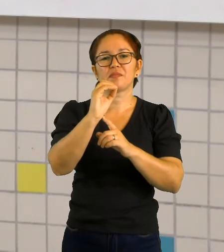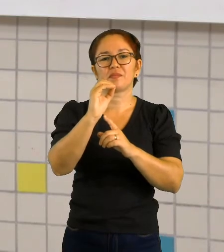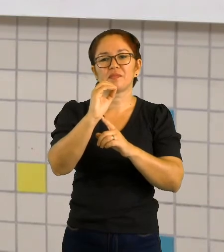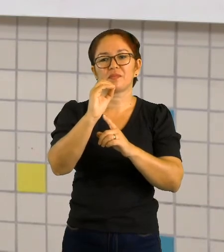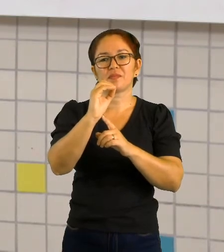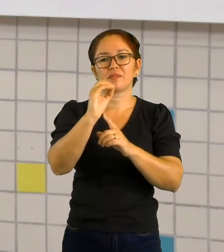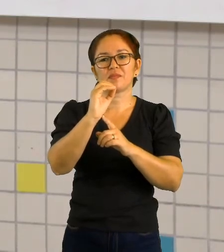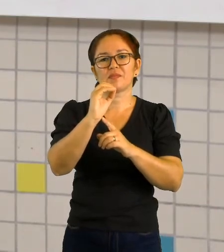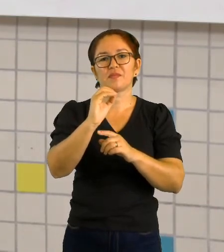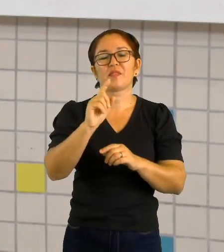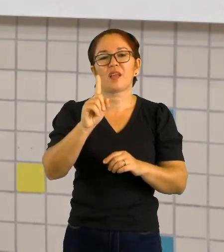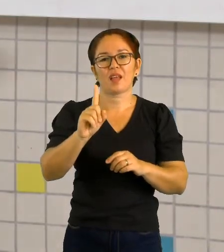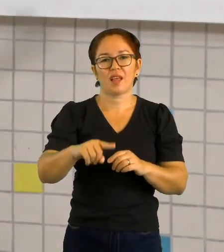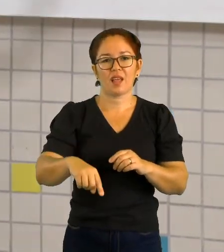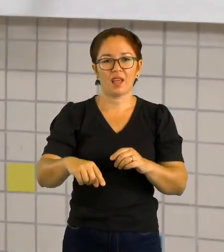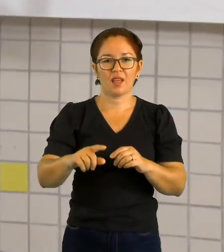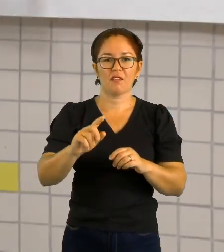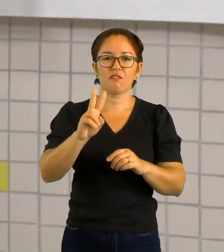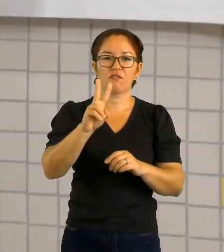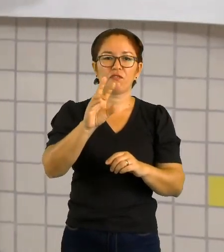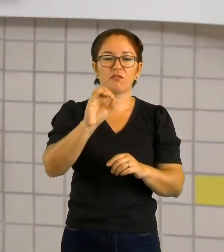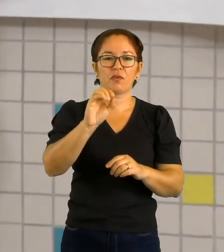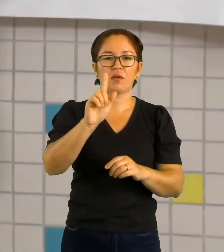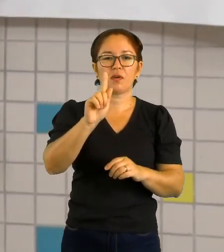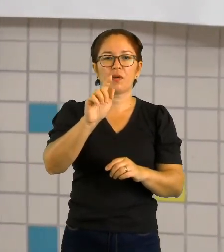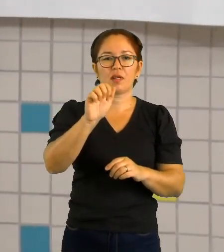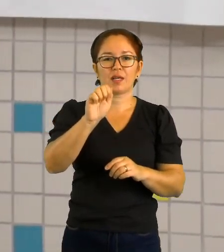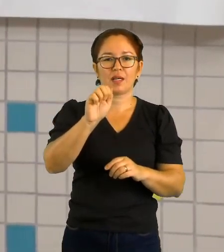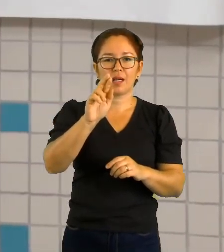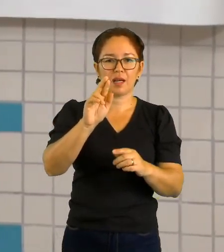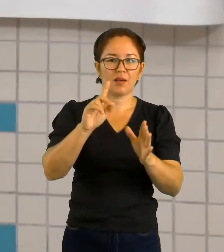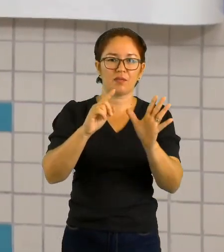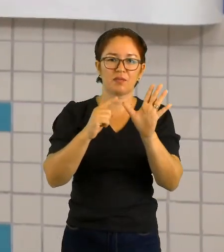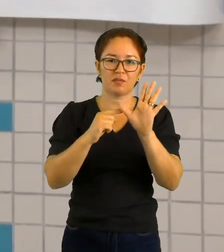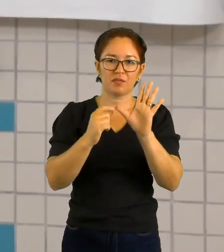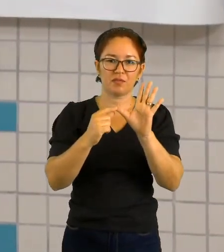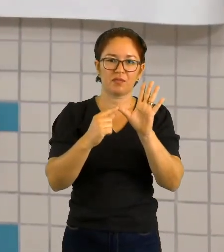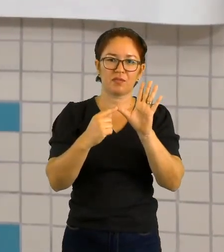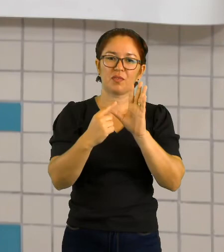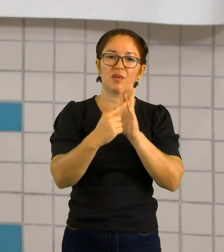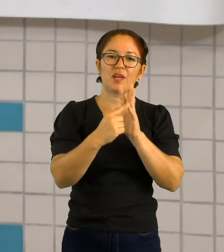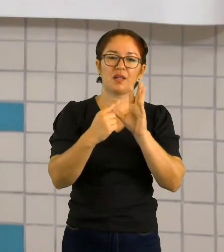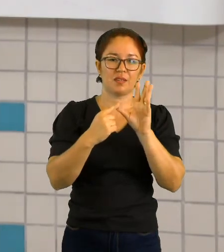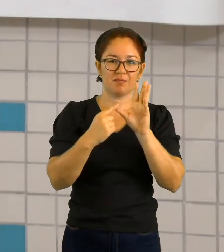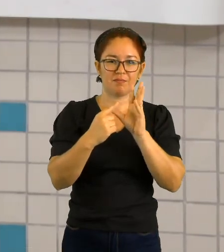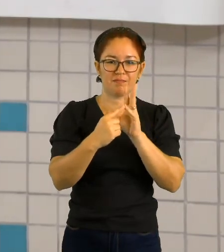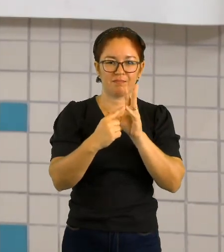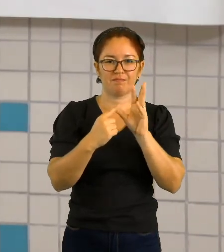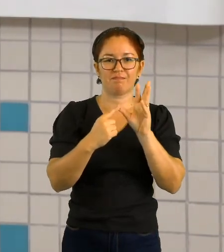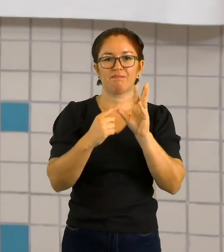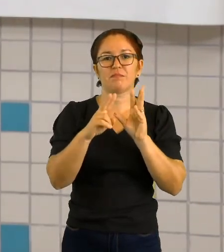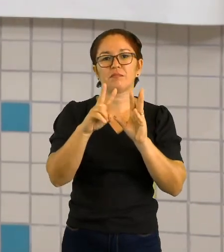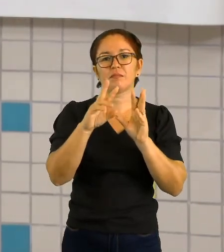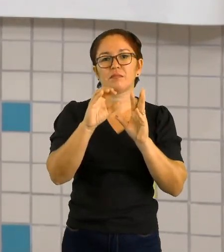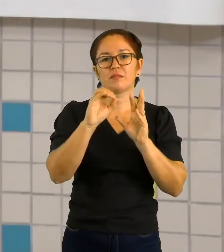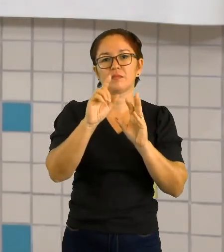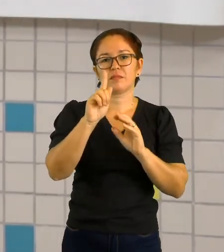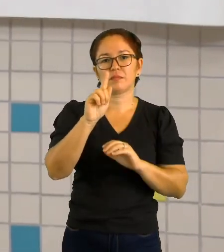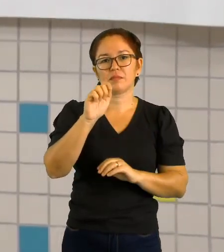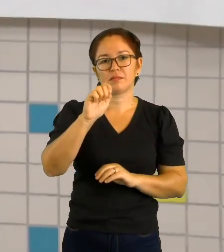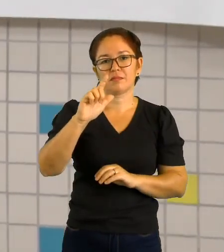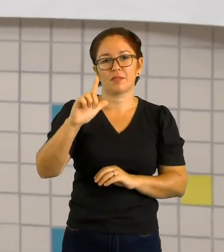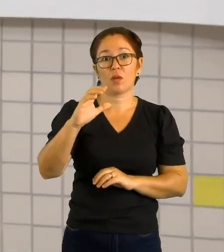uma vogal. Então a palavra O é formada por uma vogal.